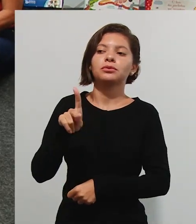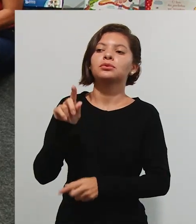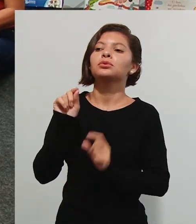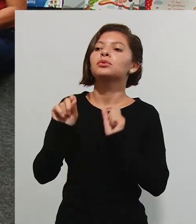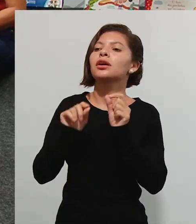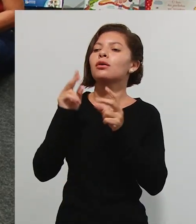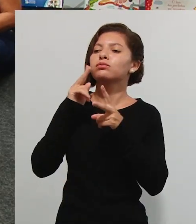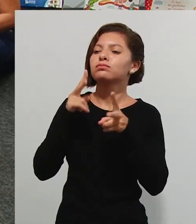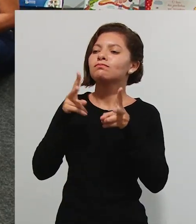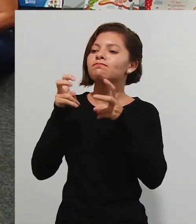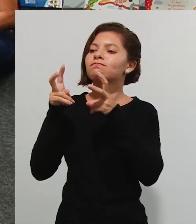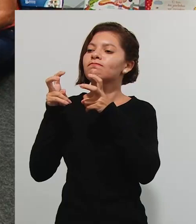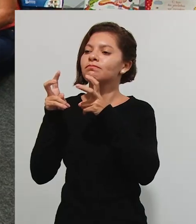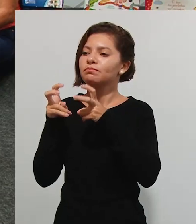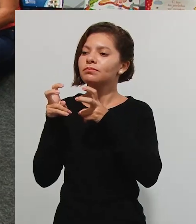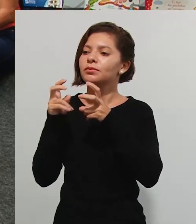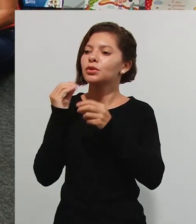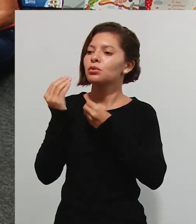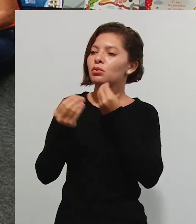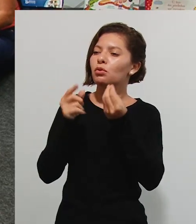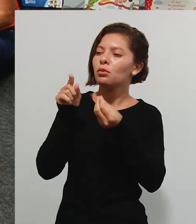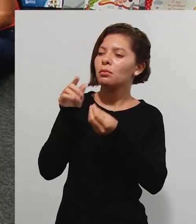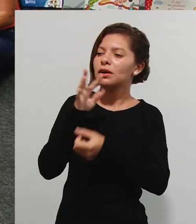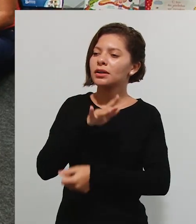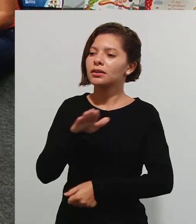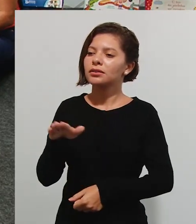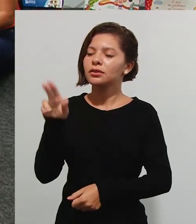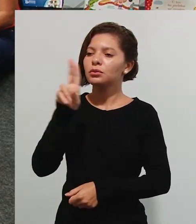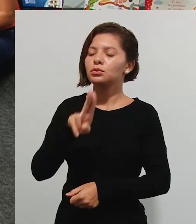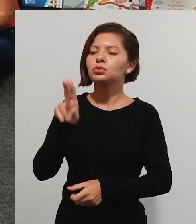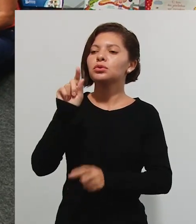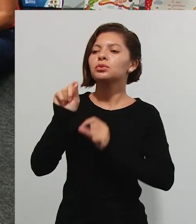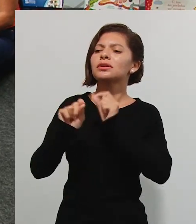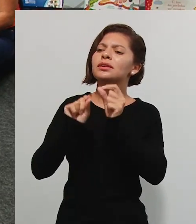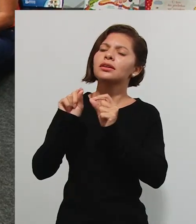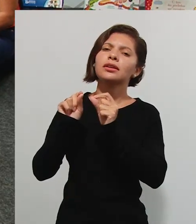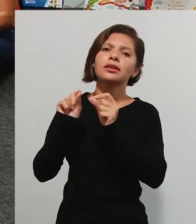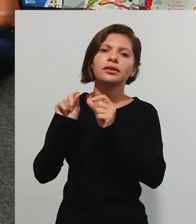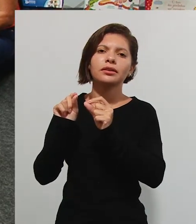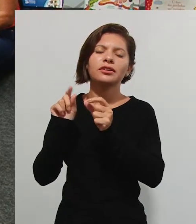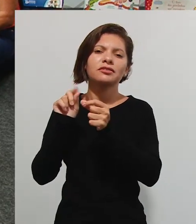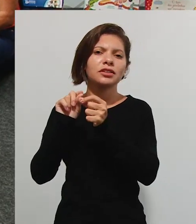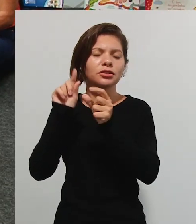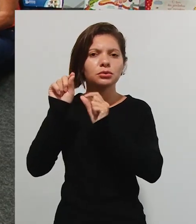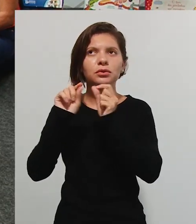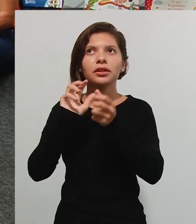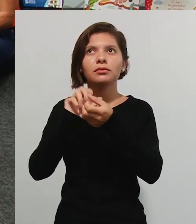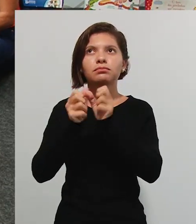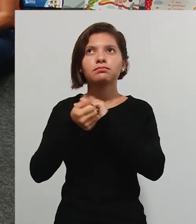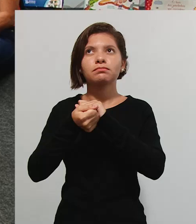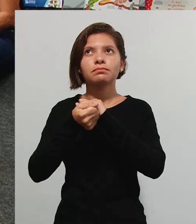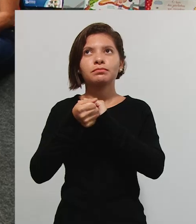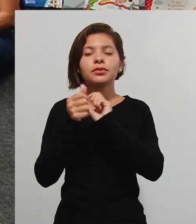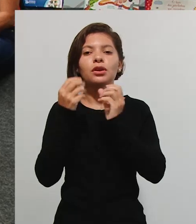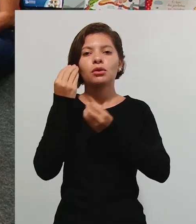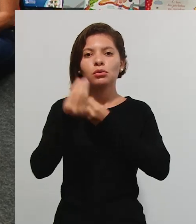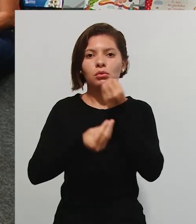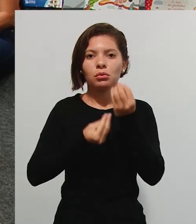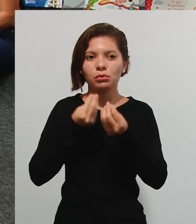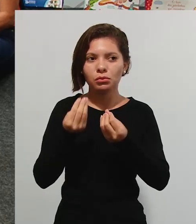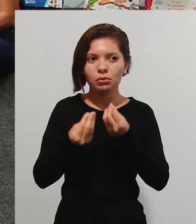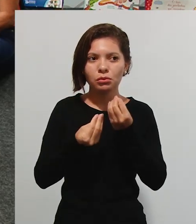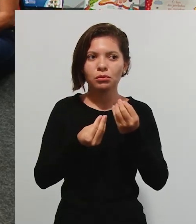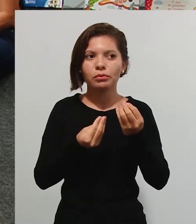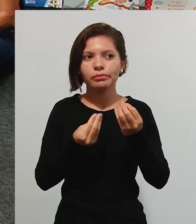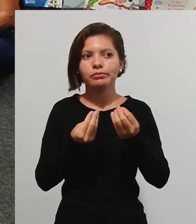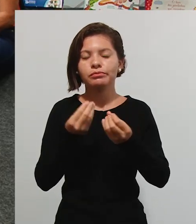professor, estou observando como que ela manipula, o que ela representa com esse material, né? Como que